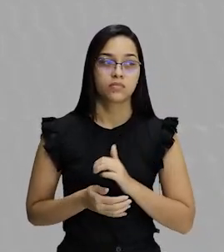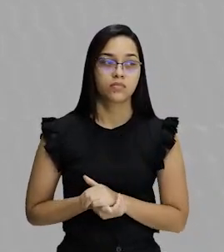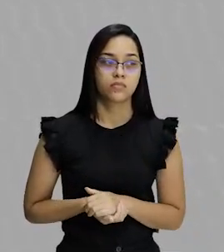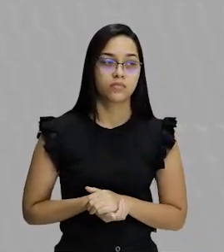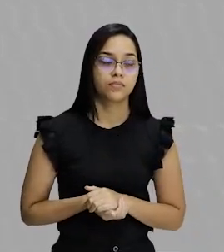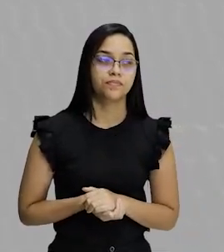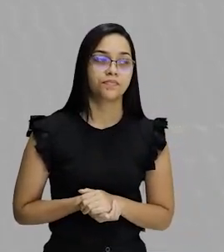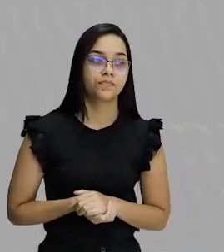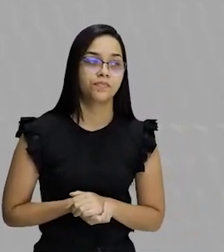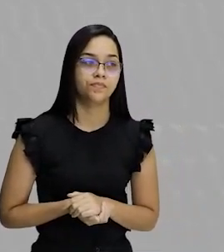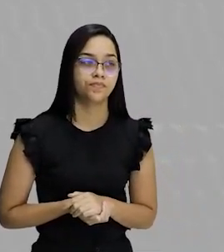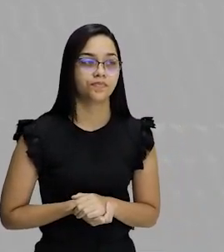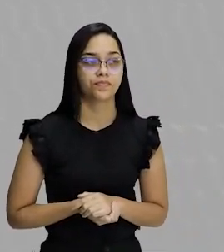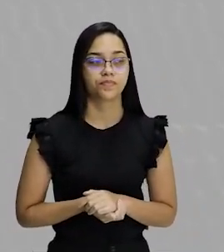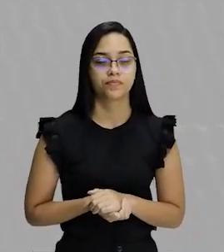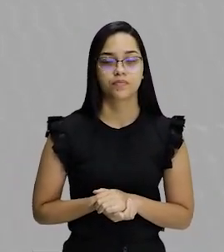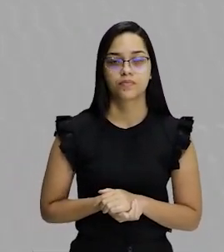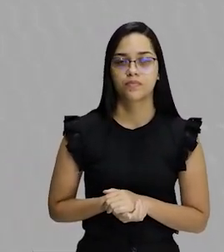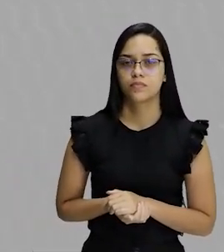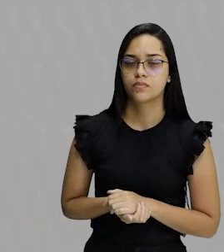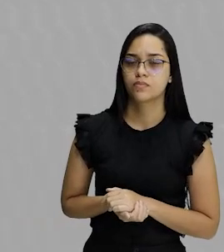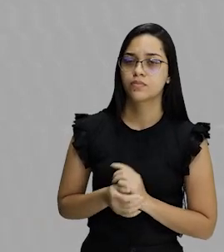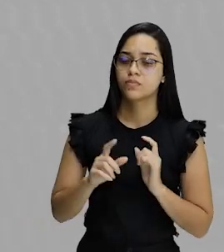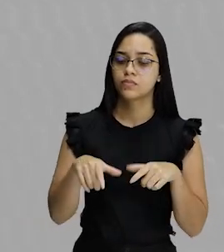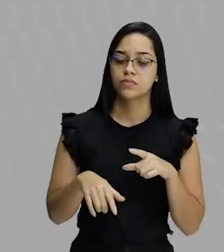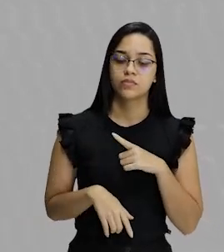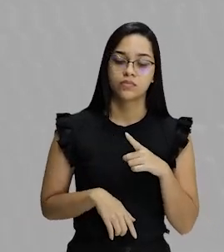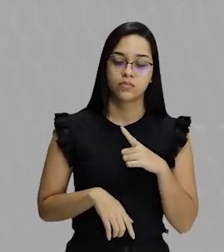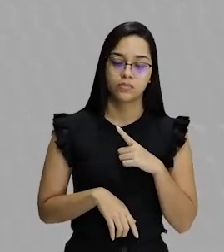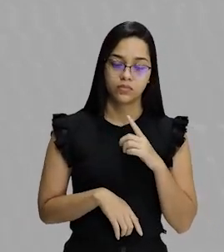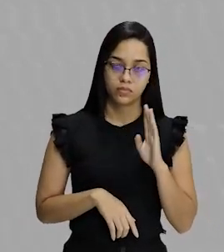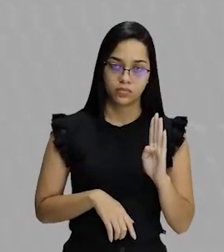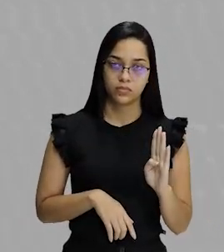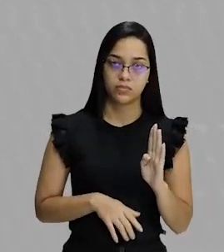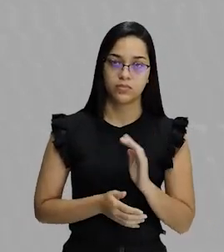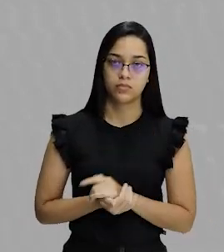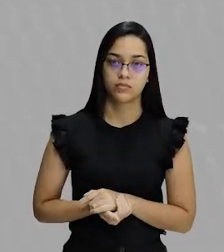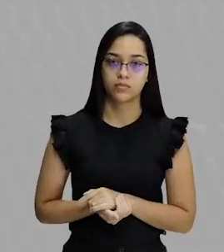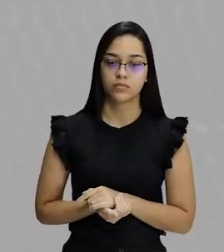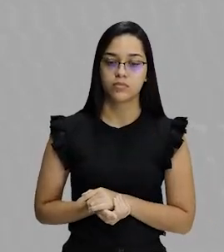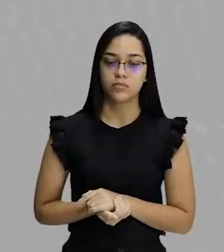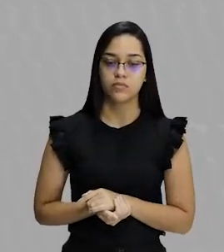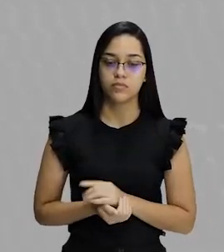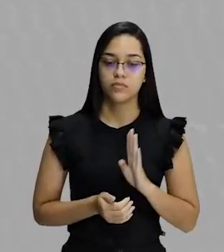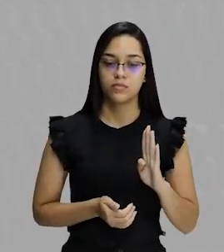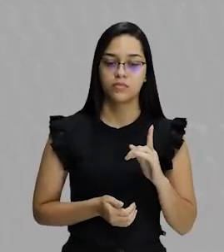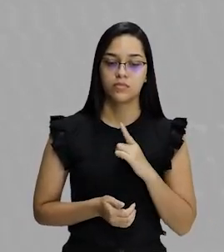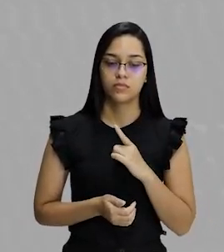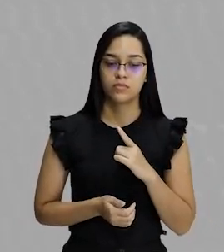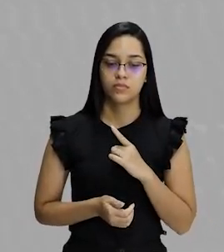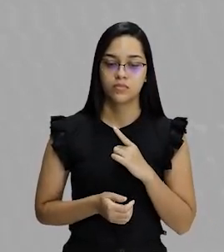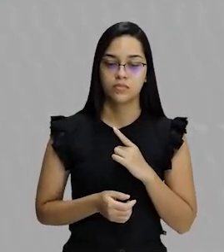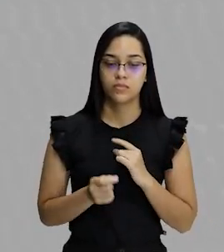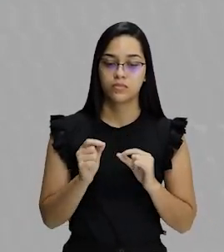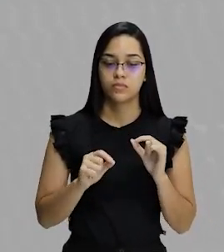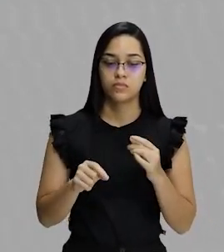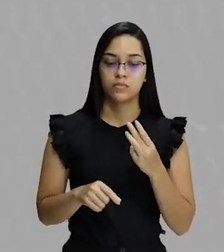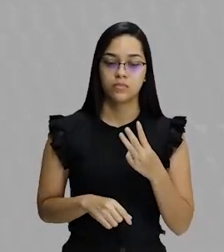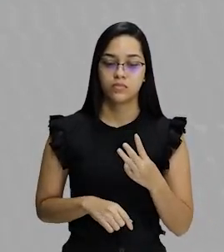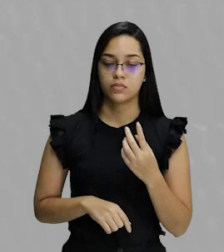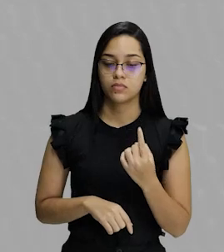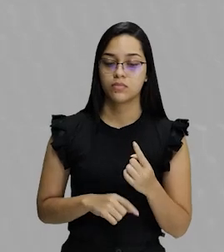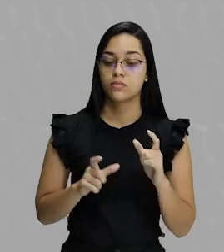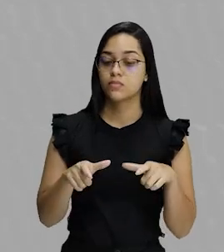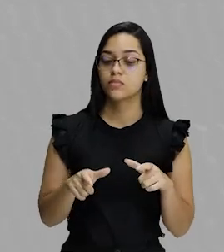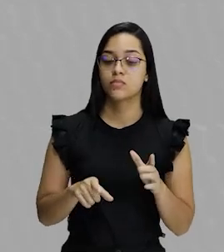cartesiano, certo? Vamos localizar agora o ponto B. O ponto B tem coordenada menos 3 e 1.